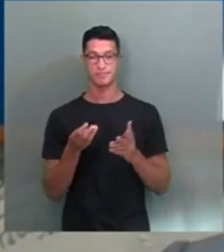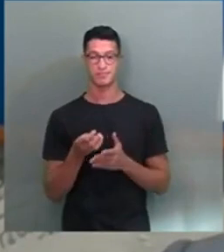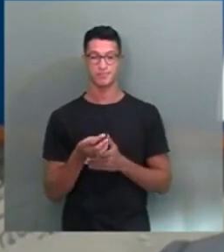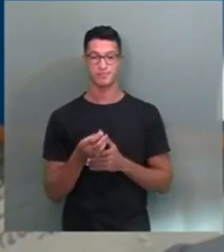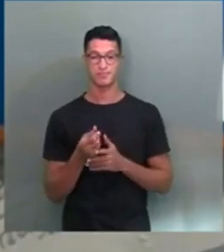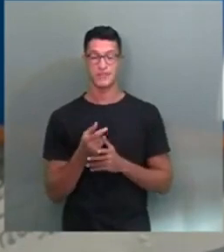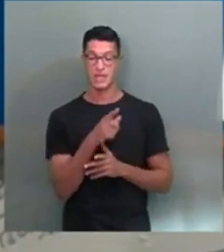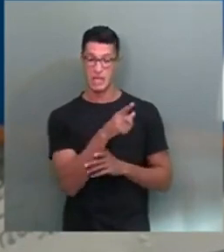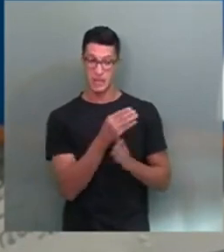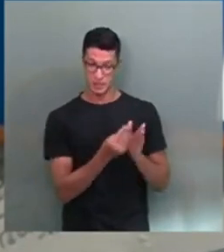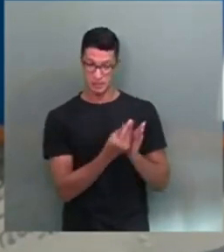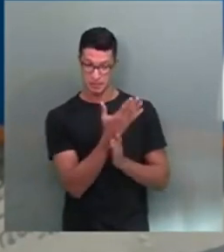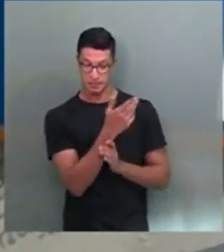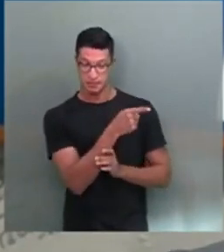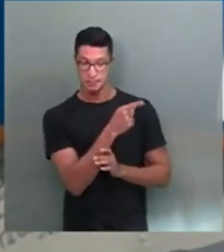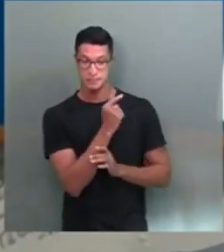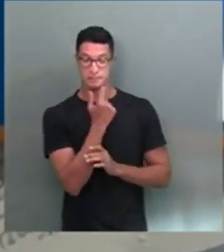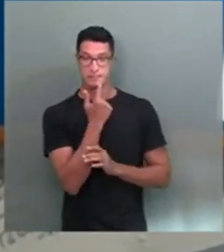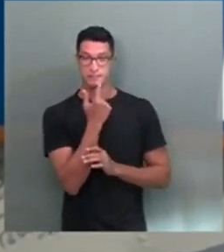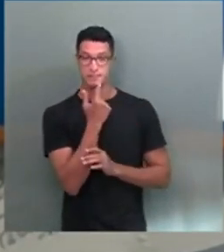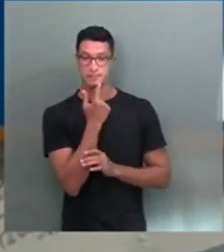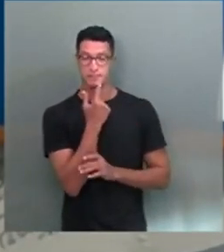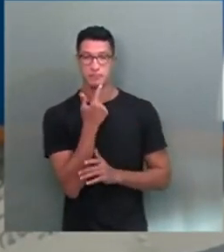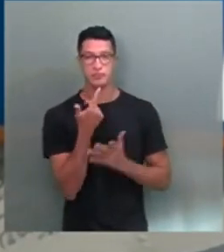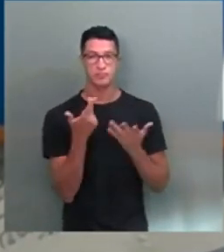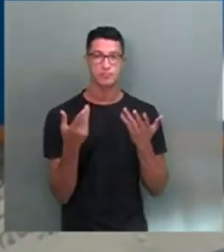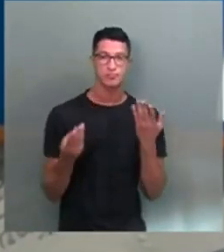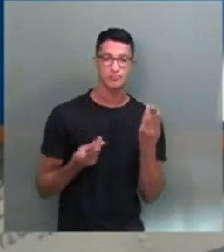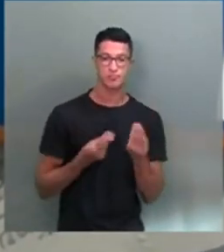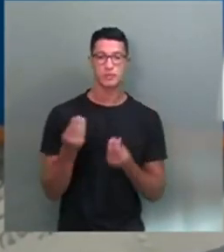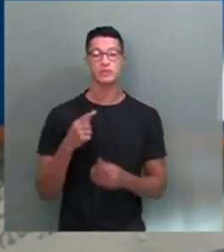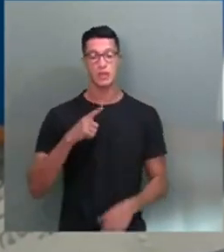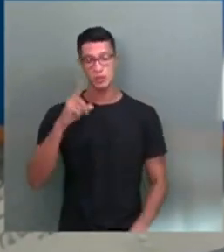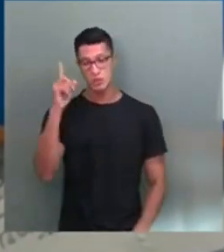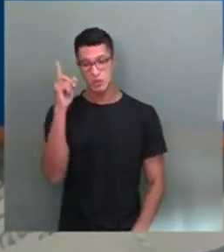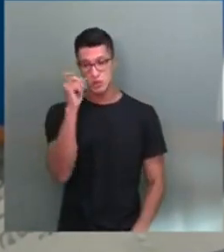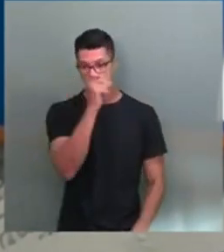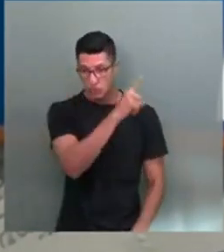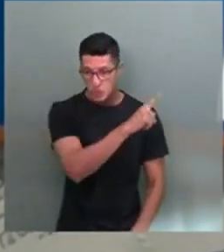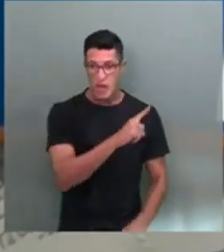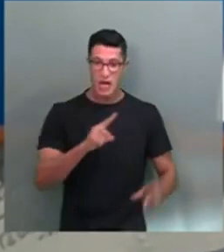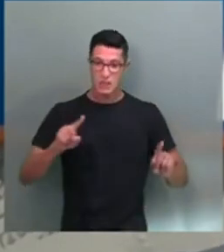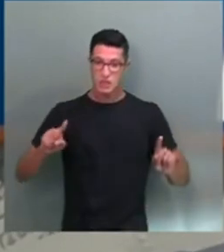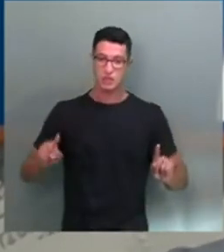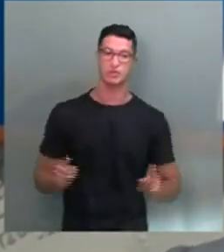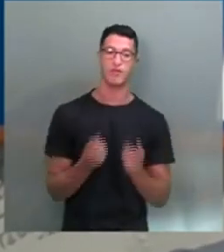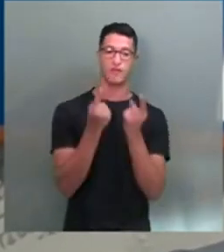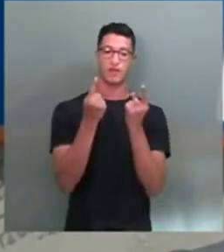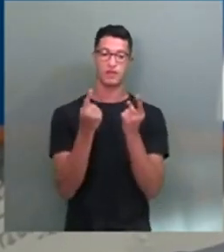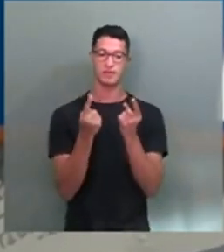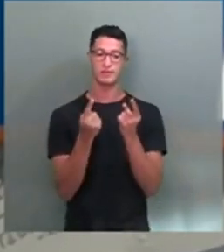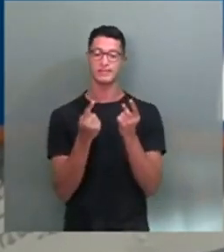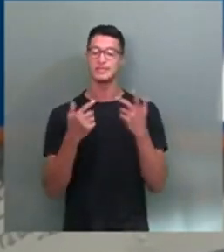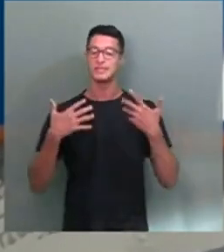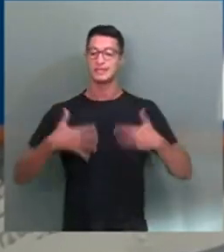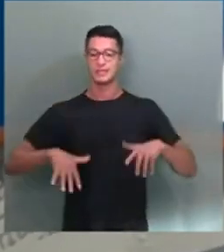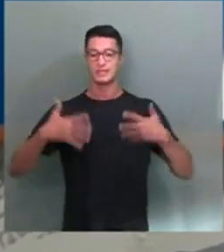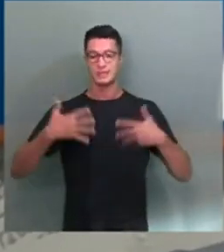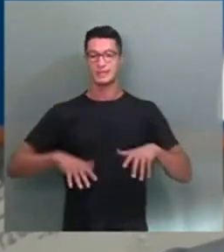ela nasceu de uma dificuldade, de um desafio muito